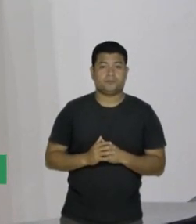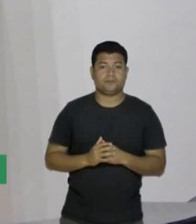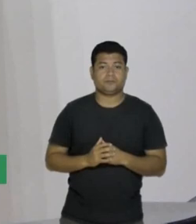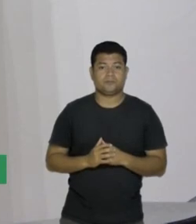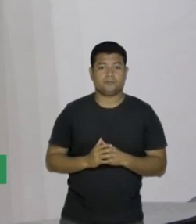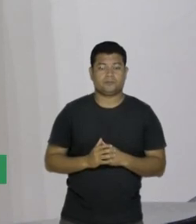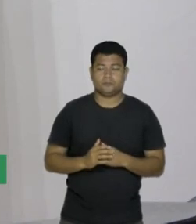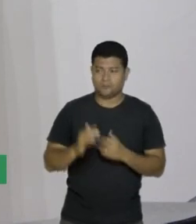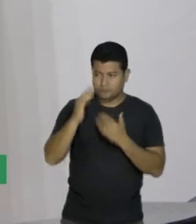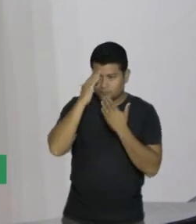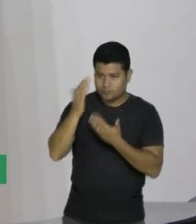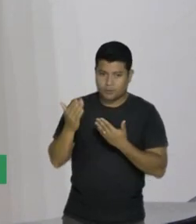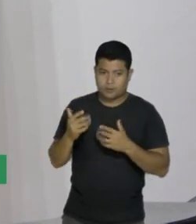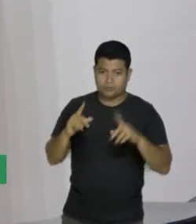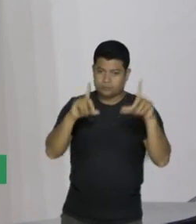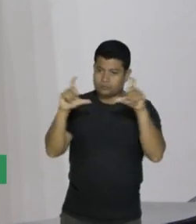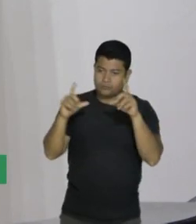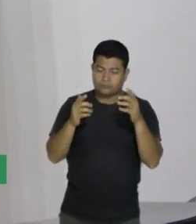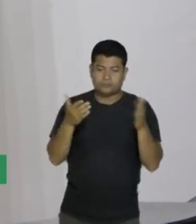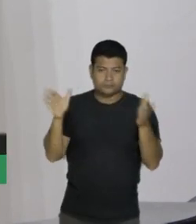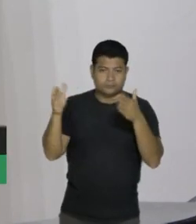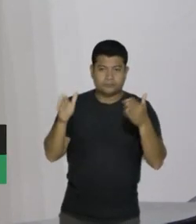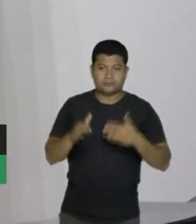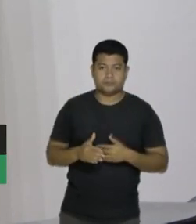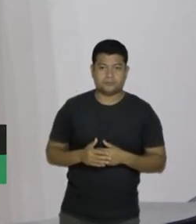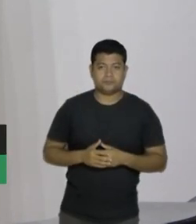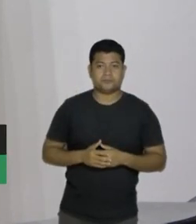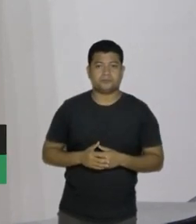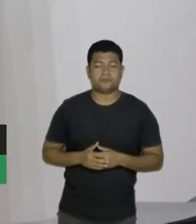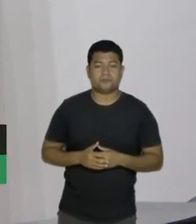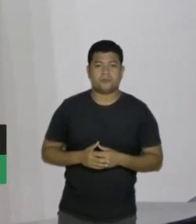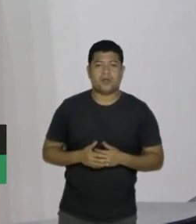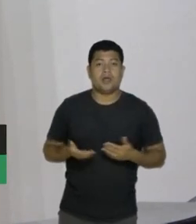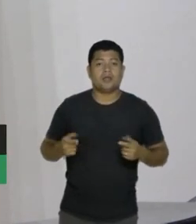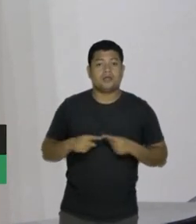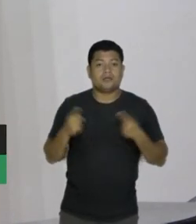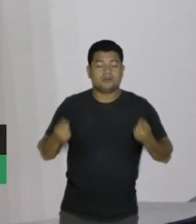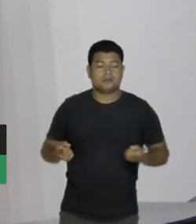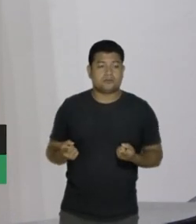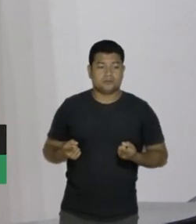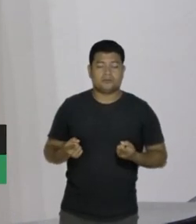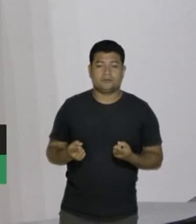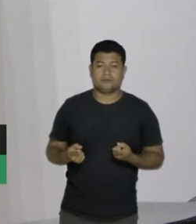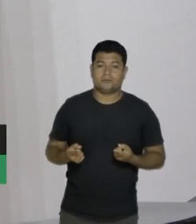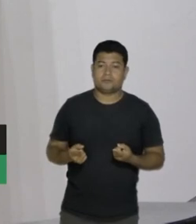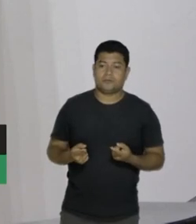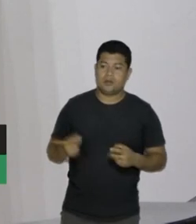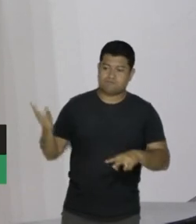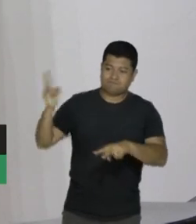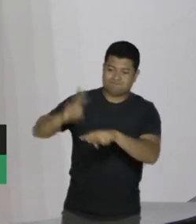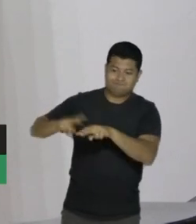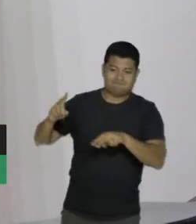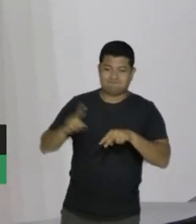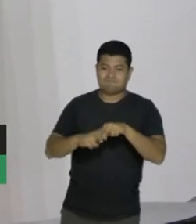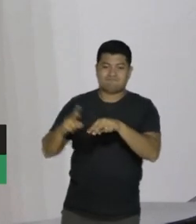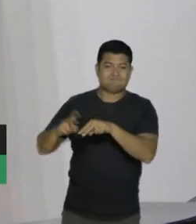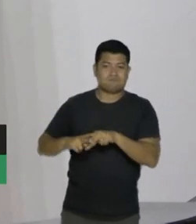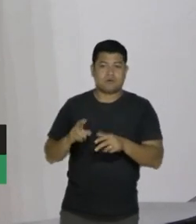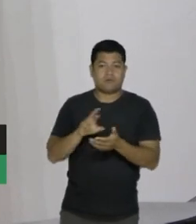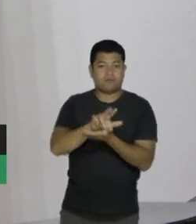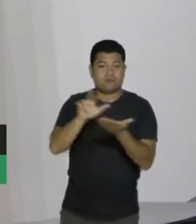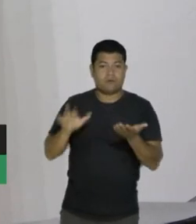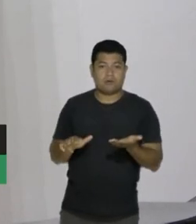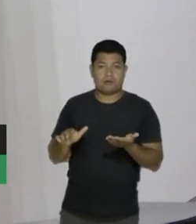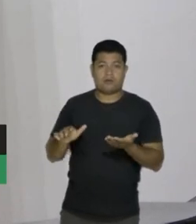obrigado então além dessas dessas prisões dos criminosos a polícia consegue